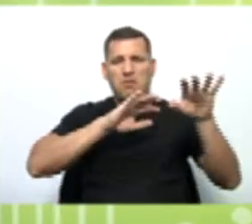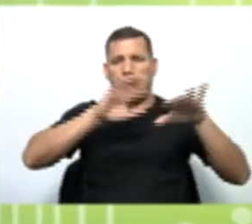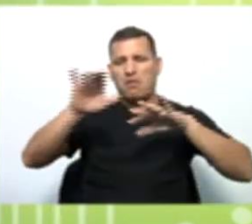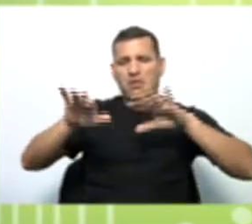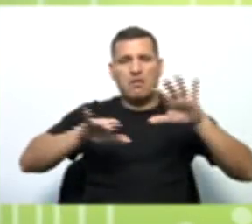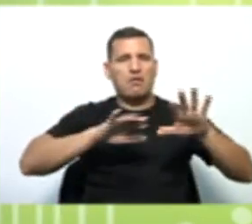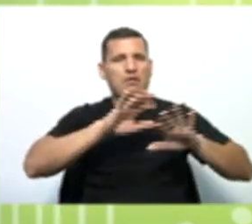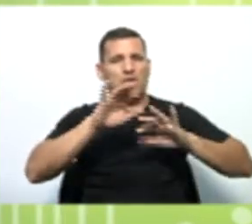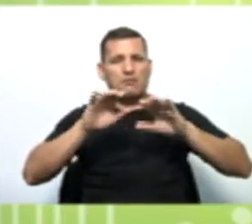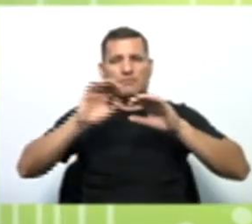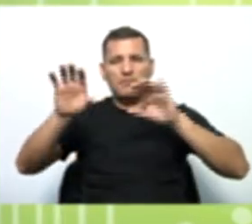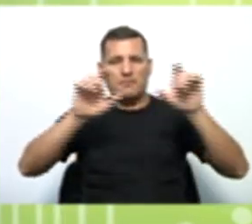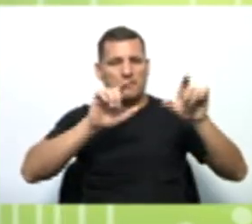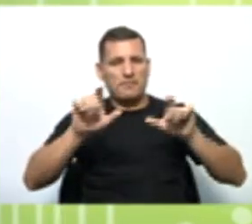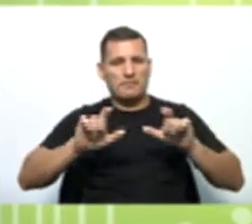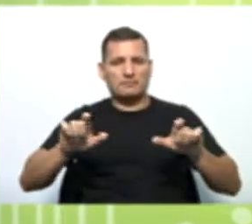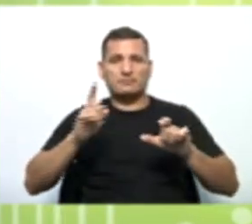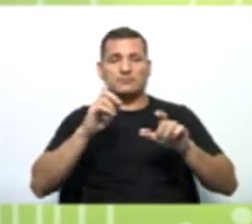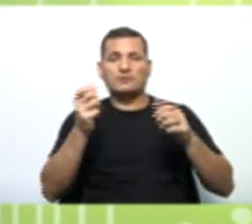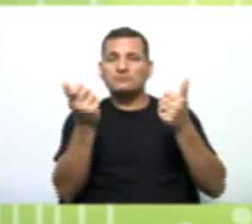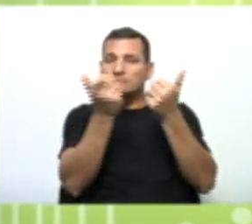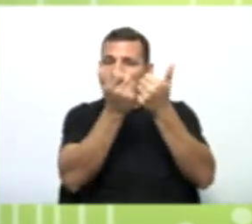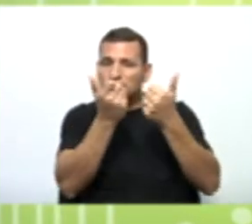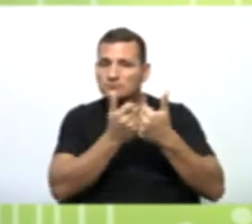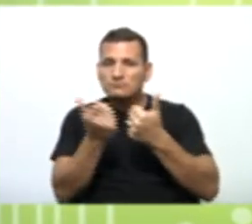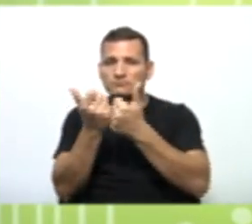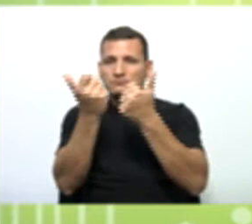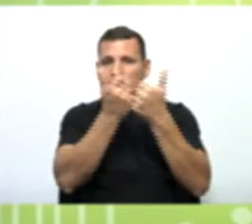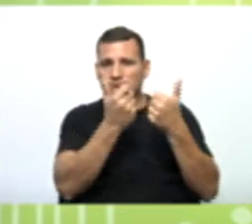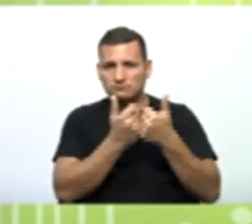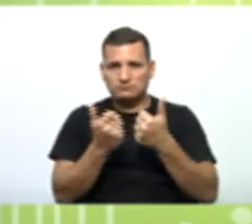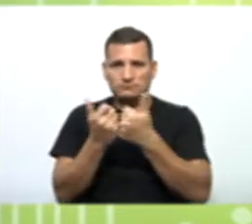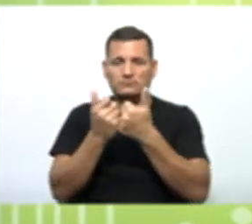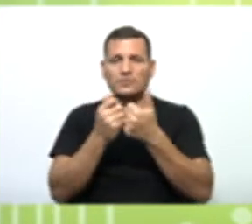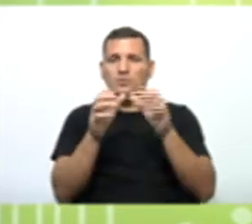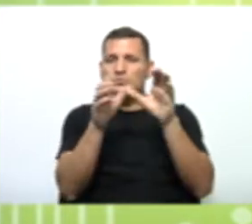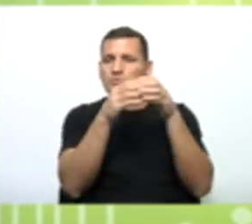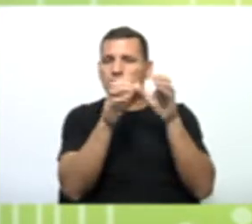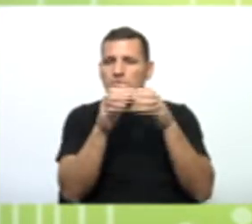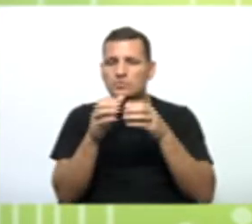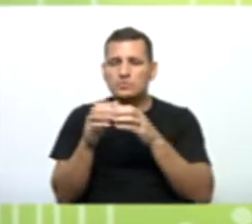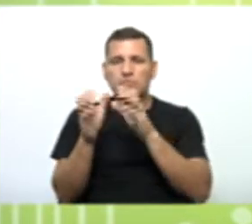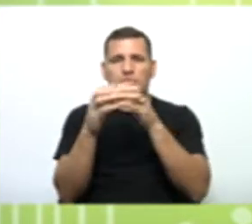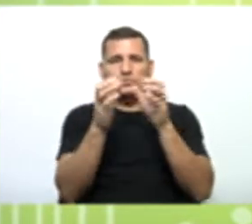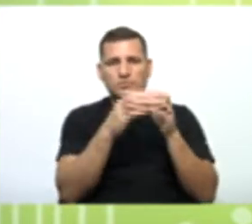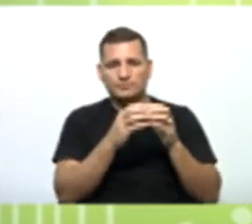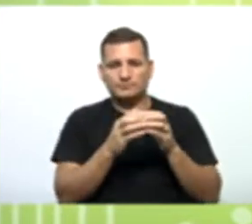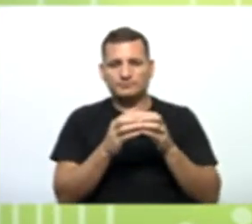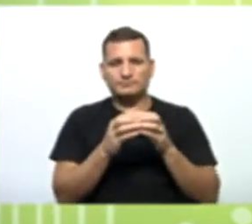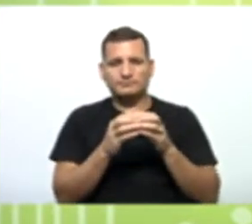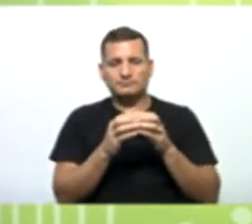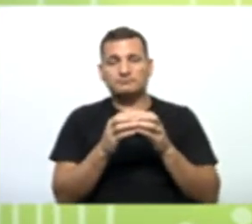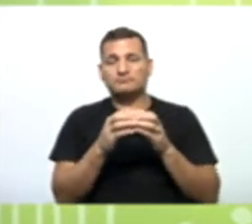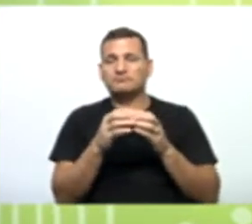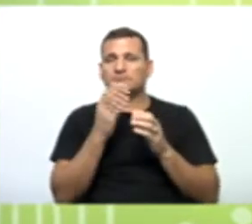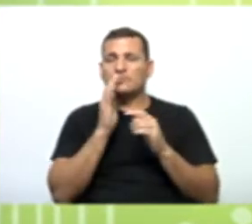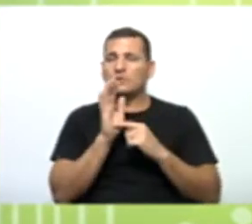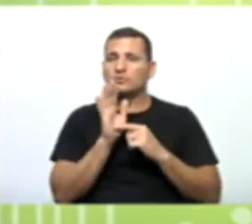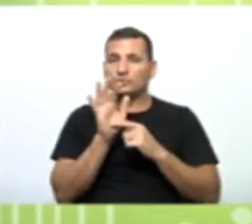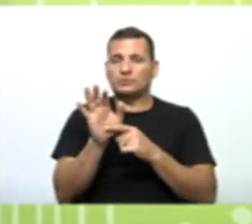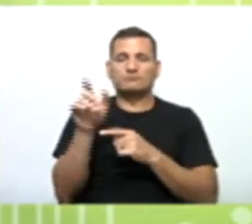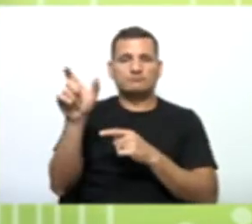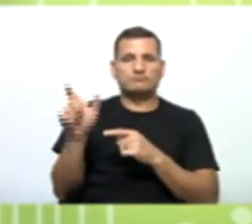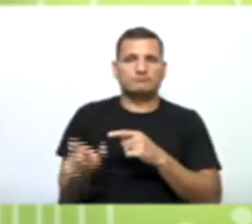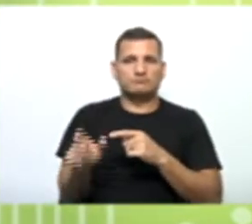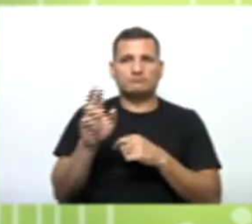elas perdidas, tentar aproximar ela ao máximo e criar um conjunto, né, que vai ajudar bastante o usuário.